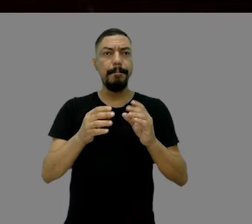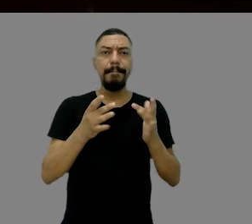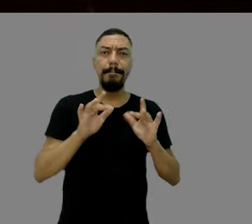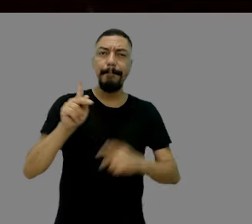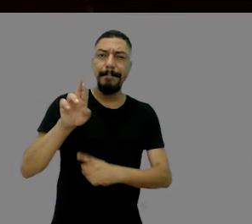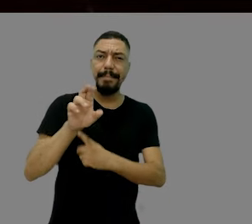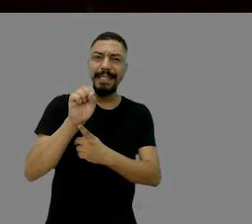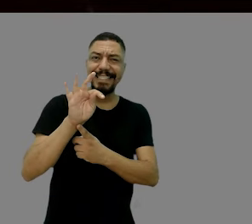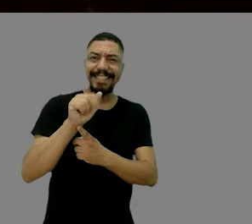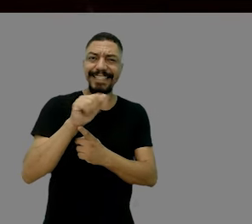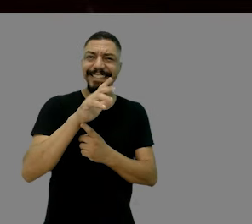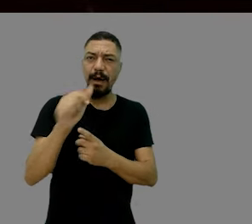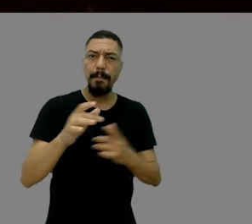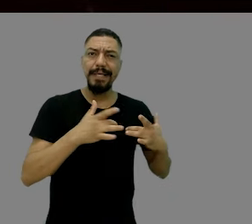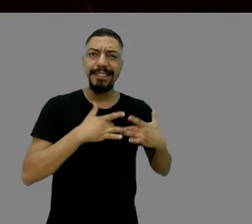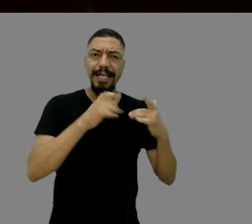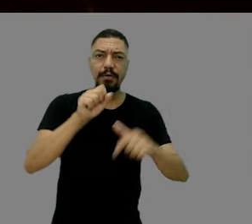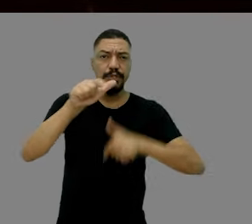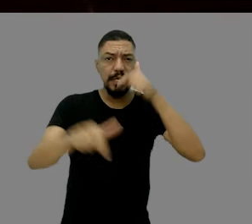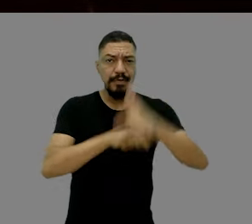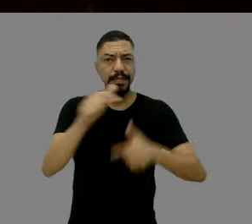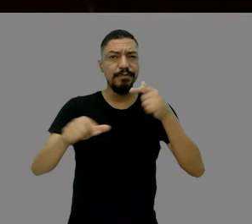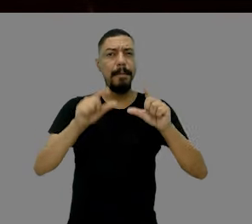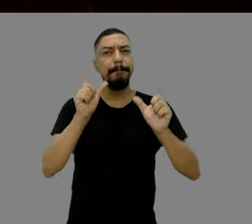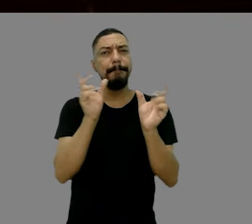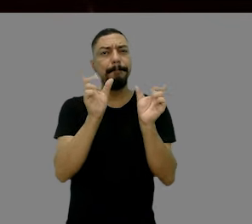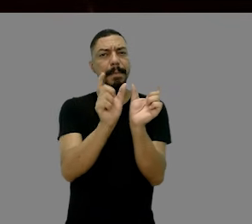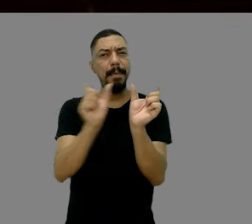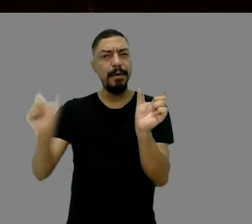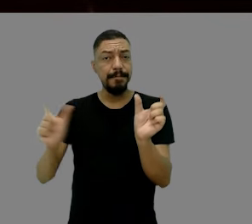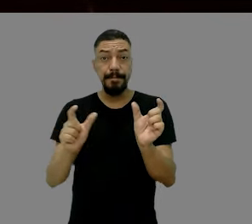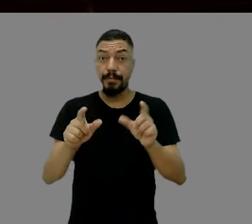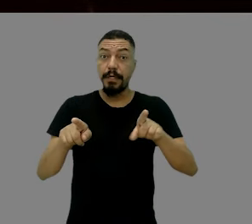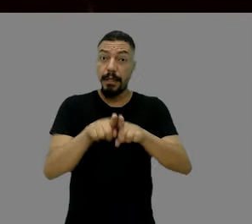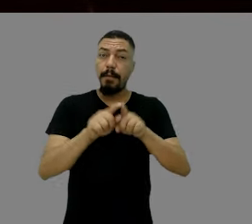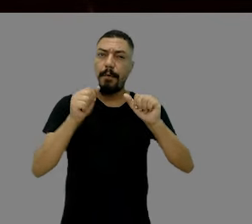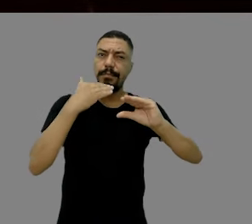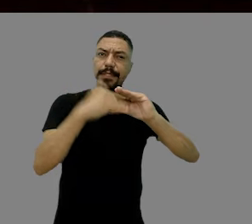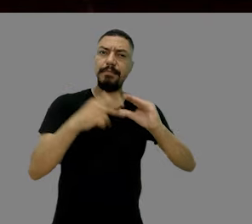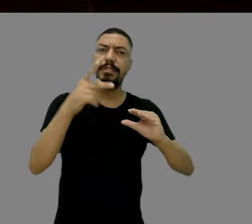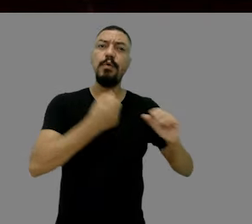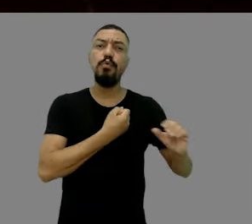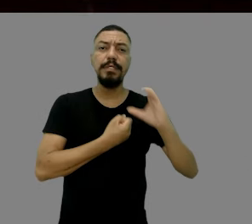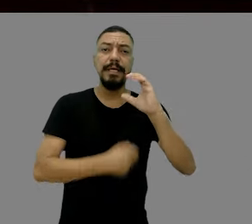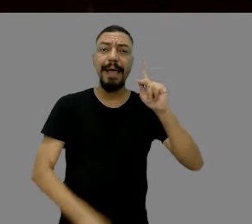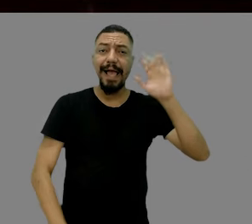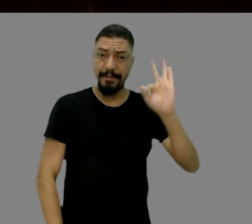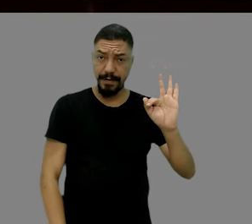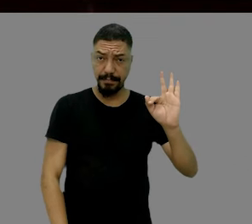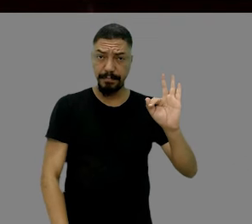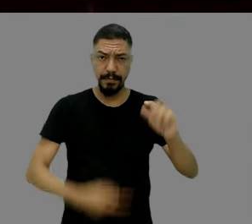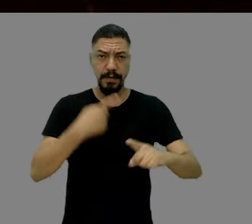Y e Z. Para mês, você pode também emitir para o seu CPF. Então, por que